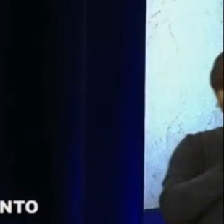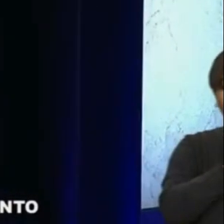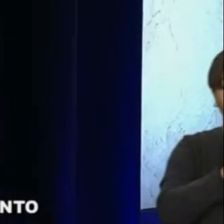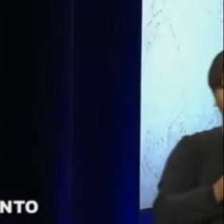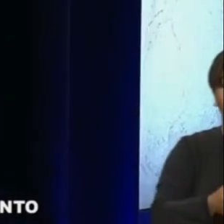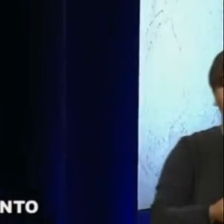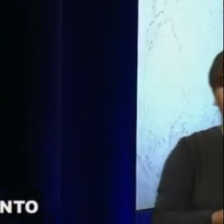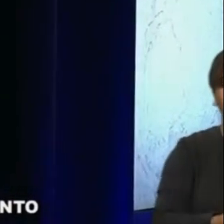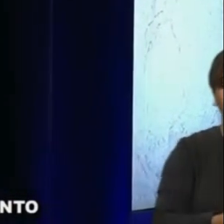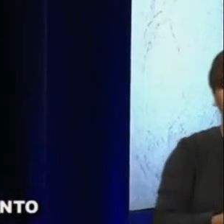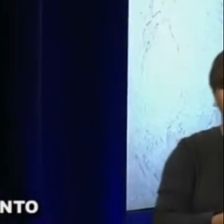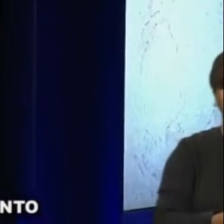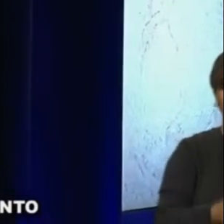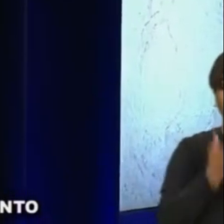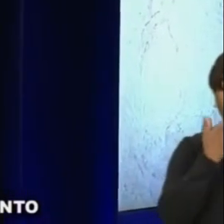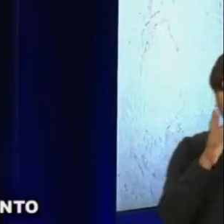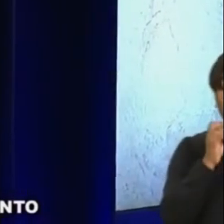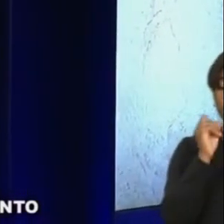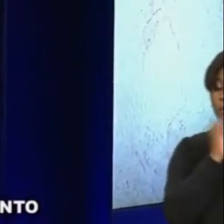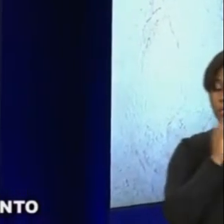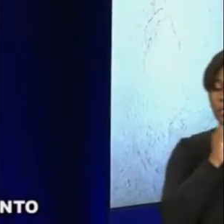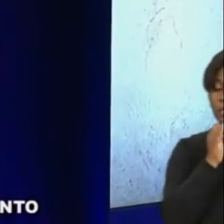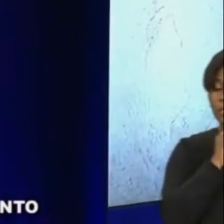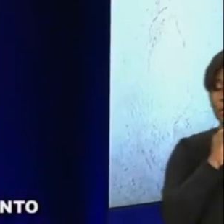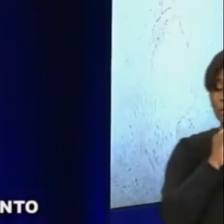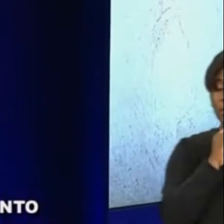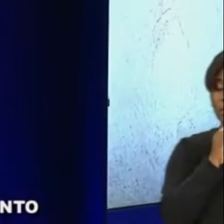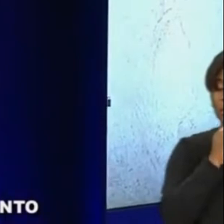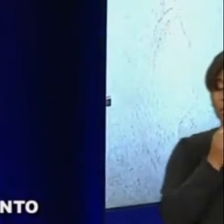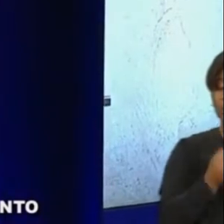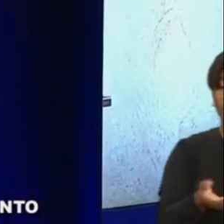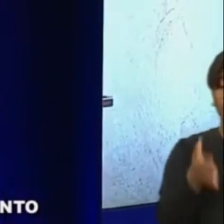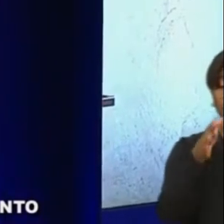Que o temor de Isaac esteja em todos nós.